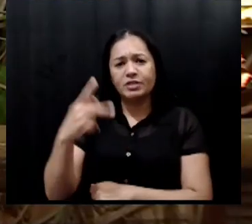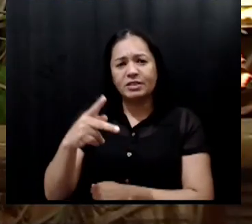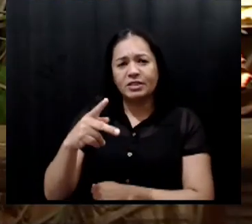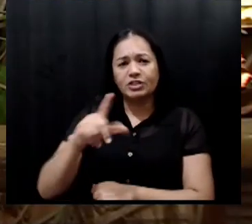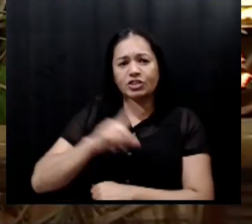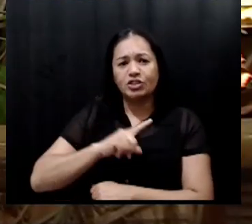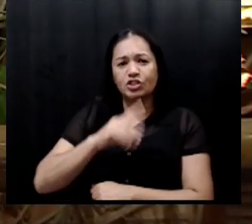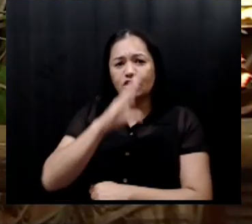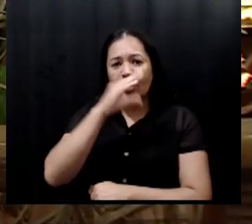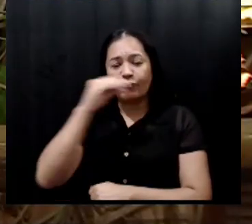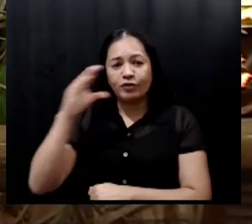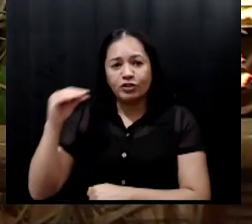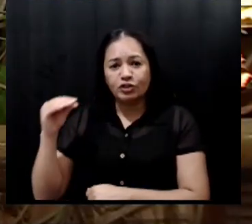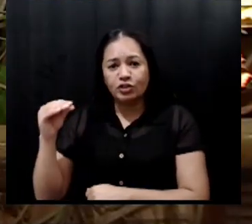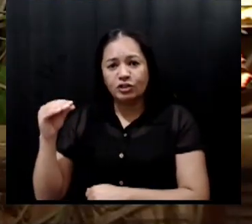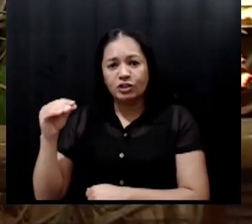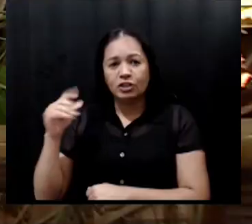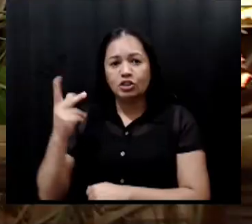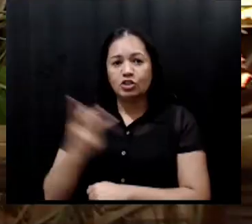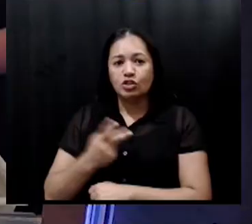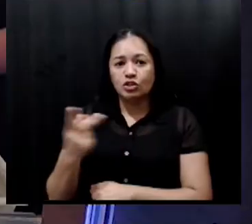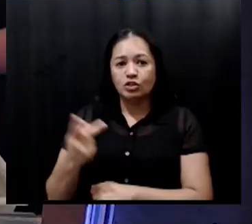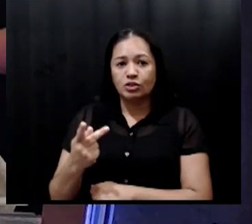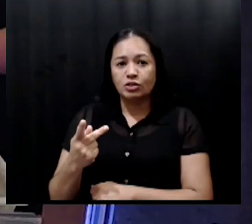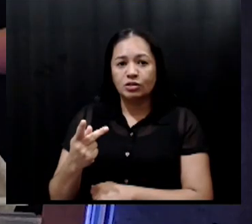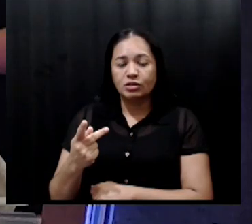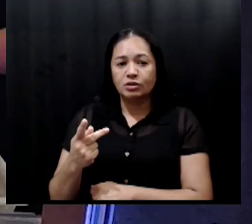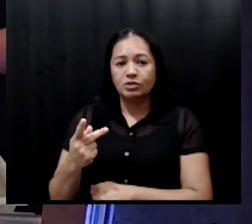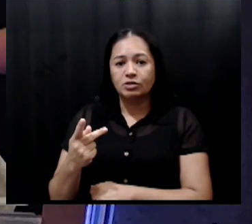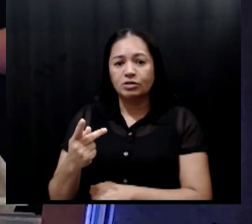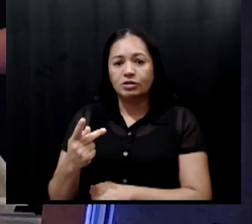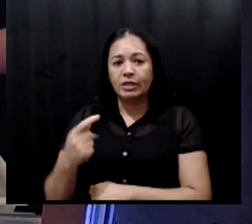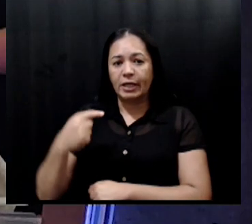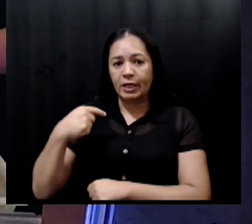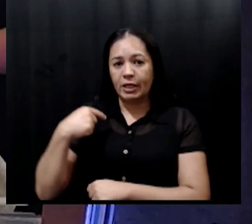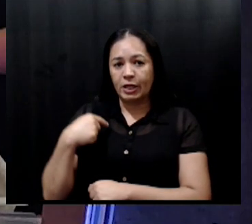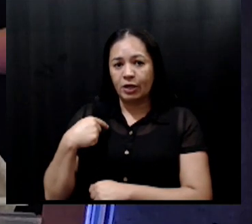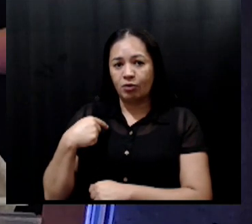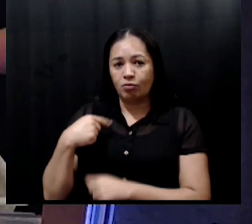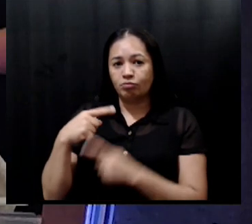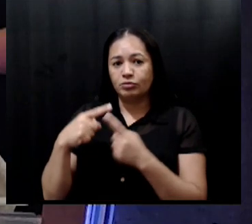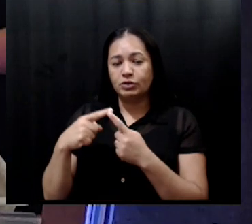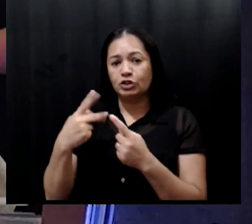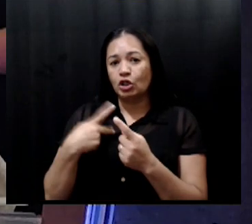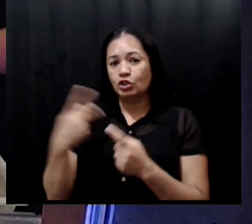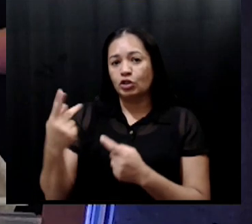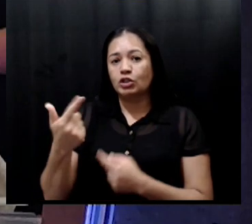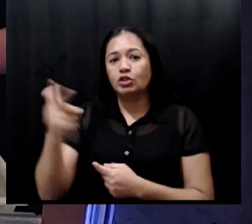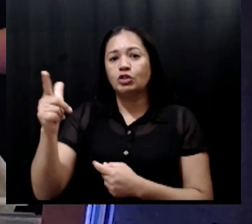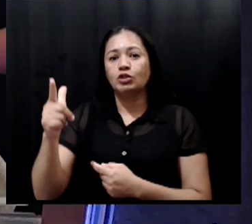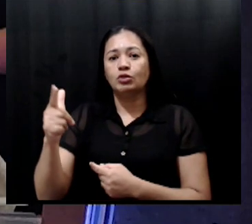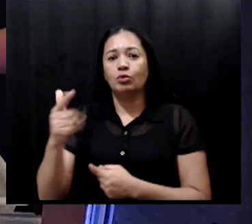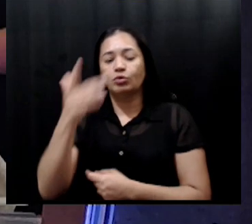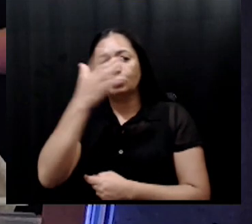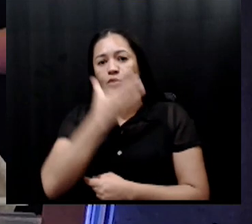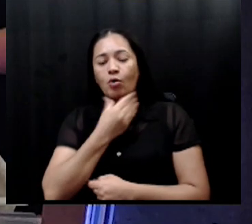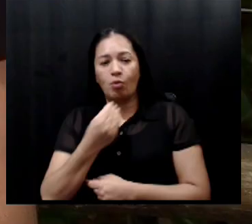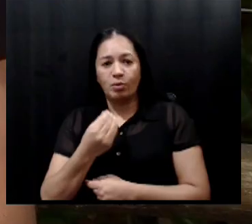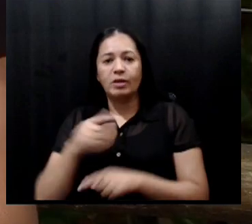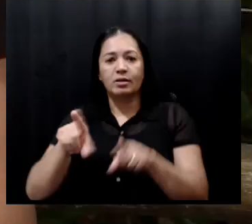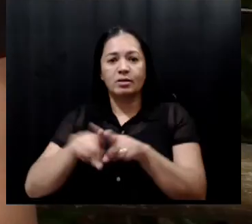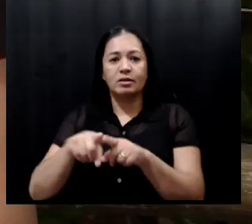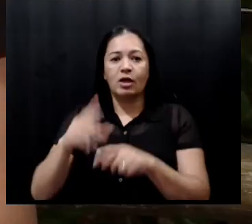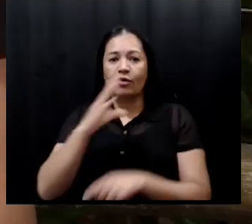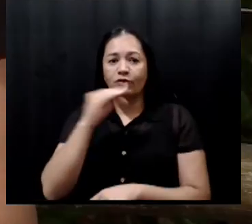vocês dois que trabalhavam aqui? Tínhamos os dois, né, e outro bartender que ficava com a gente na época, mas a base mesmo era eu e o